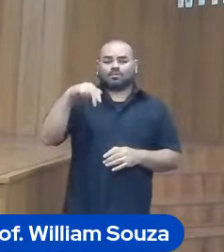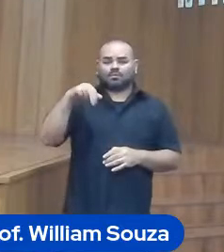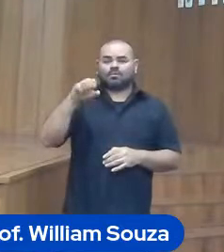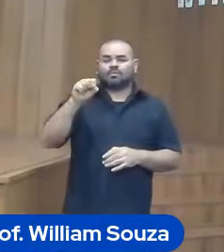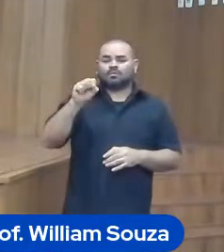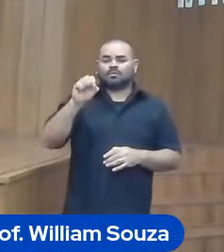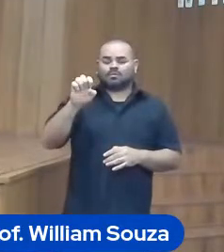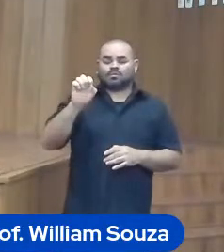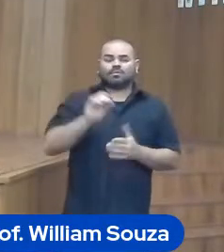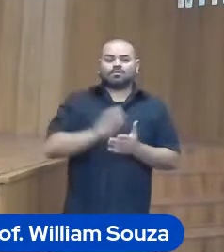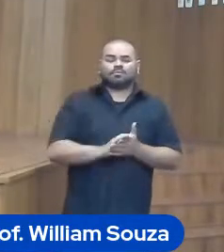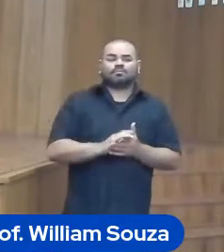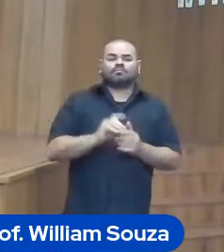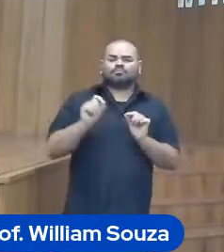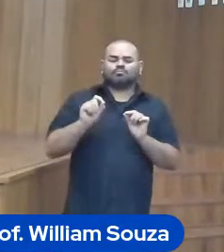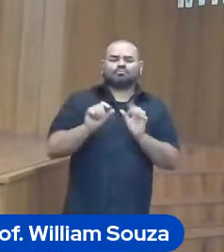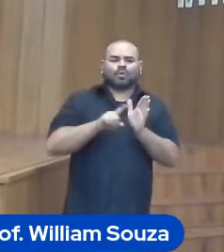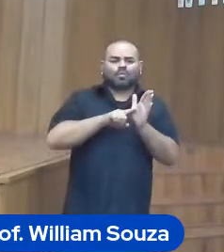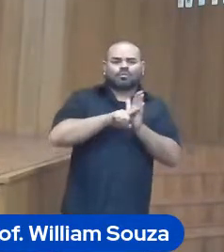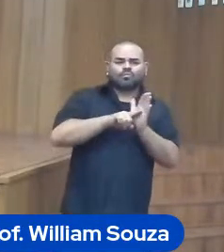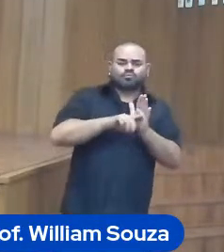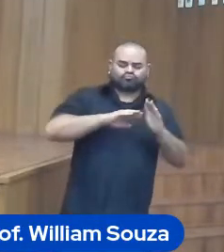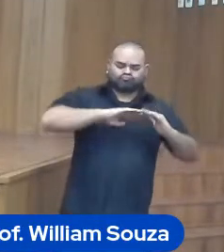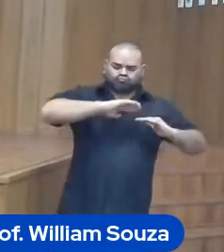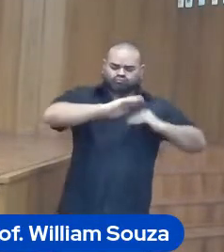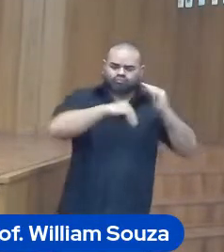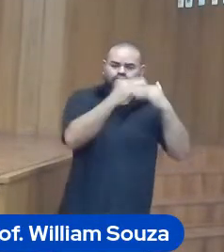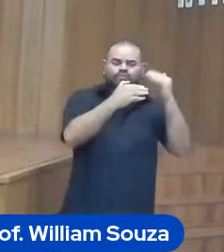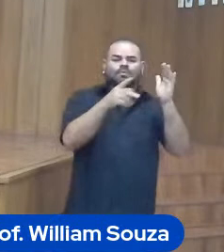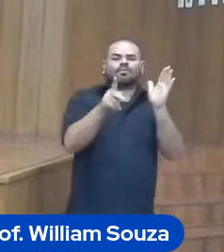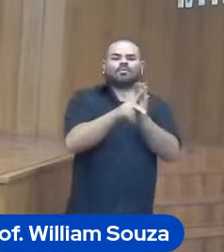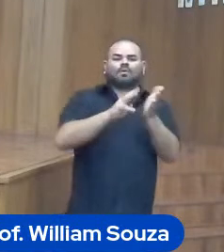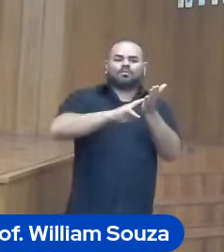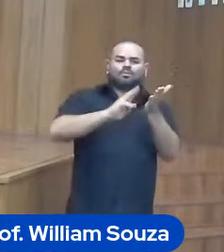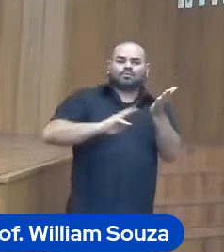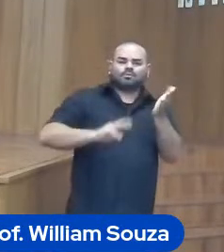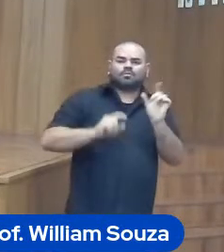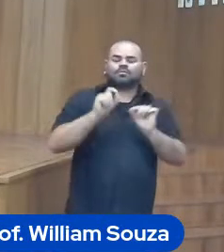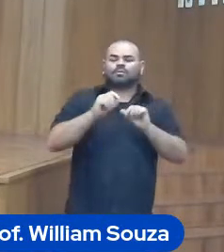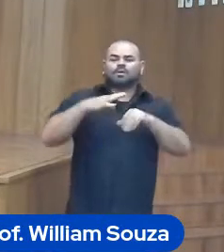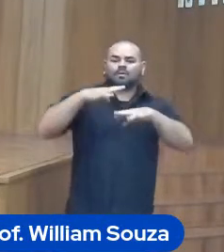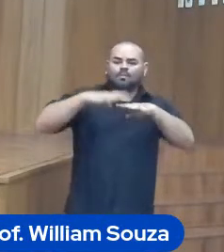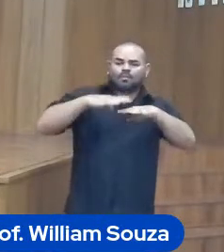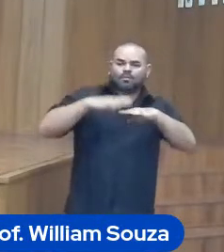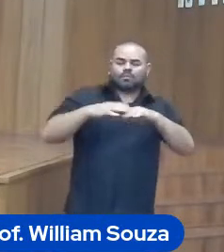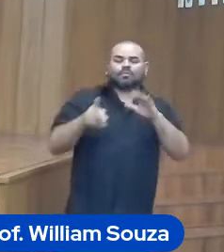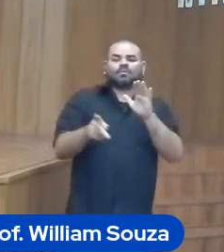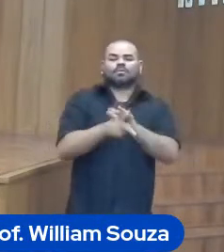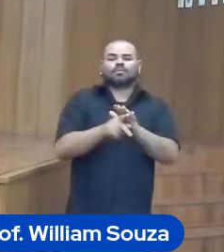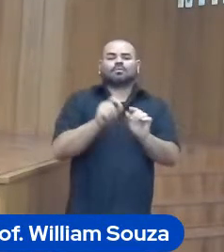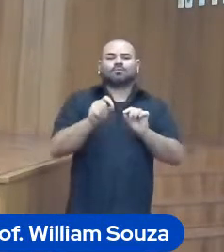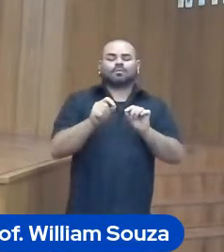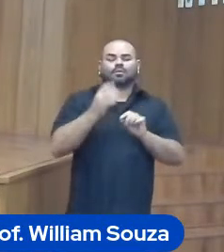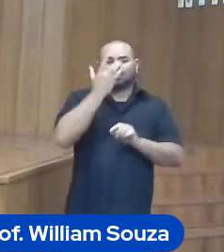desenvolvedor do DRUMART, uma metodologia de ensino de matemática para deficientes visuais